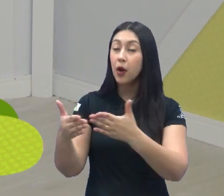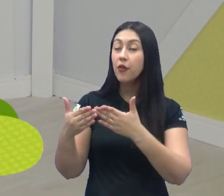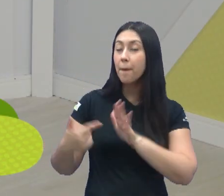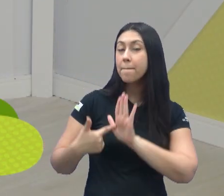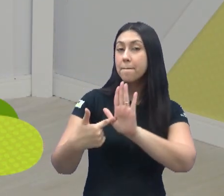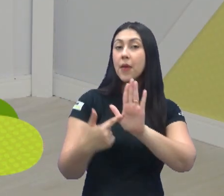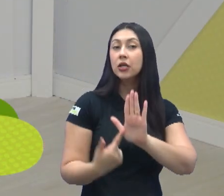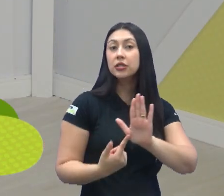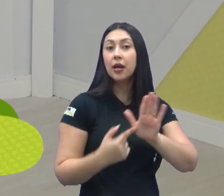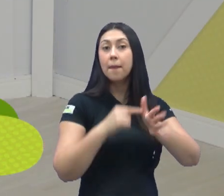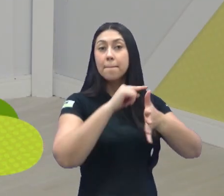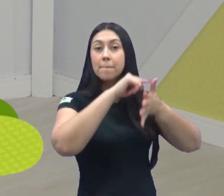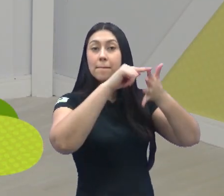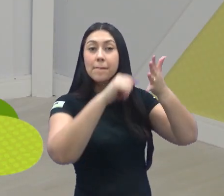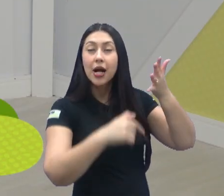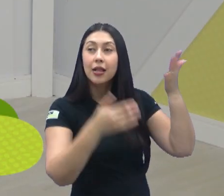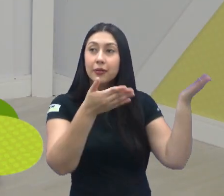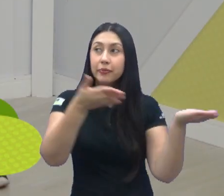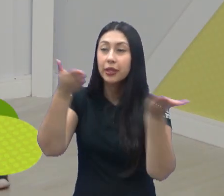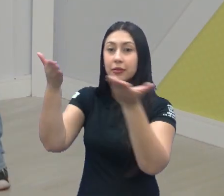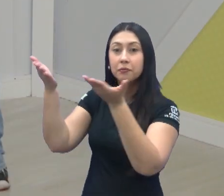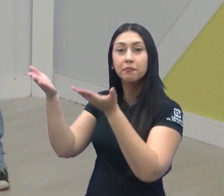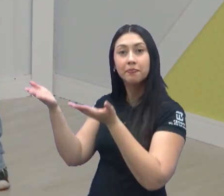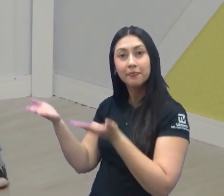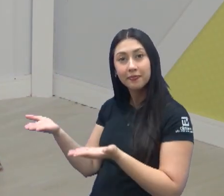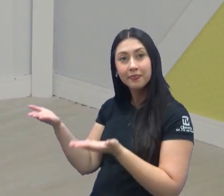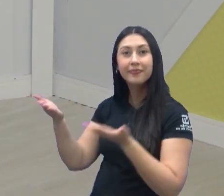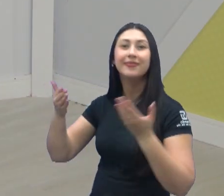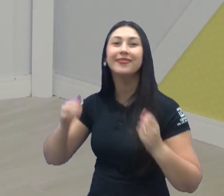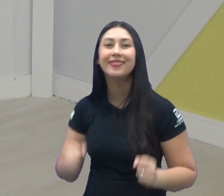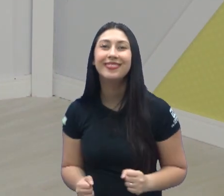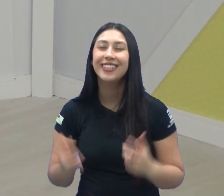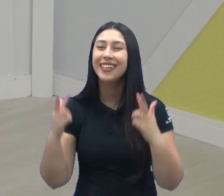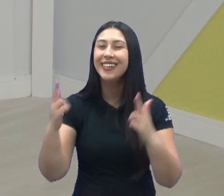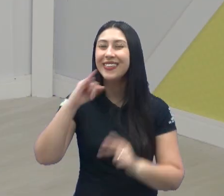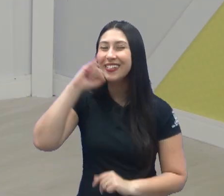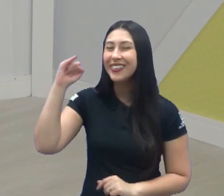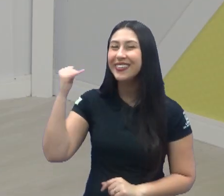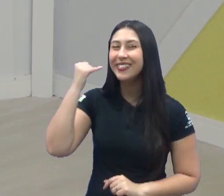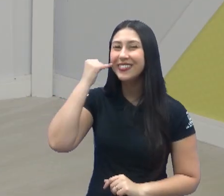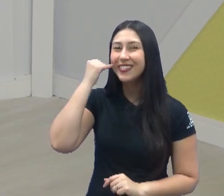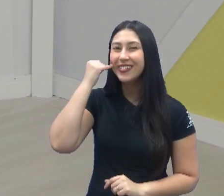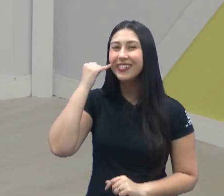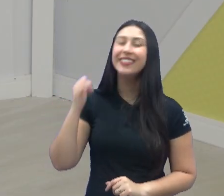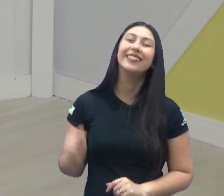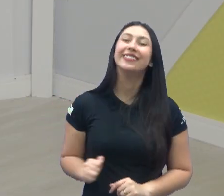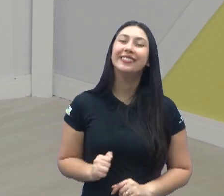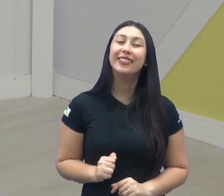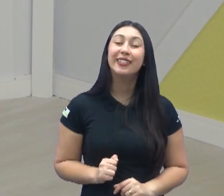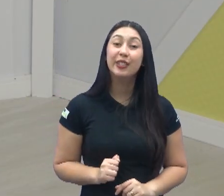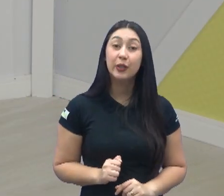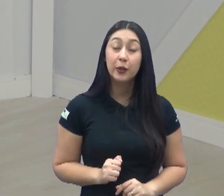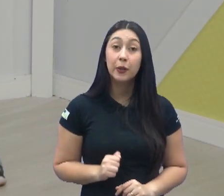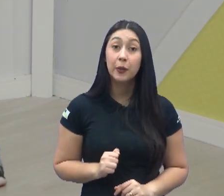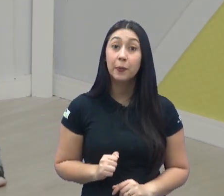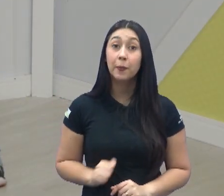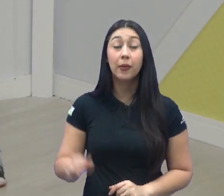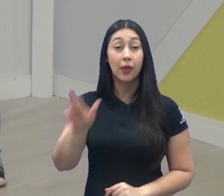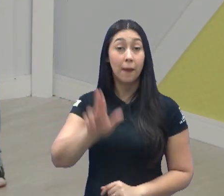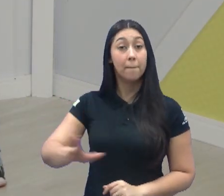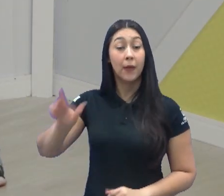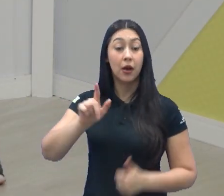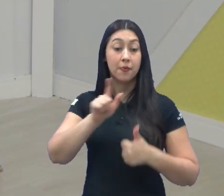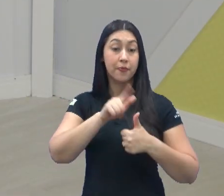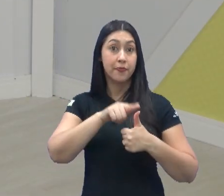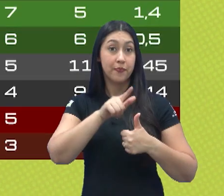tabela, Matheus. Vamos ver a classificação da Série 3, como diria João Delfino. Série 3 não, da Superliga. Praia Clube na liderança